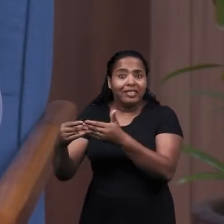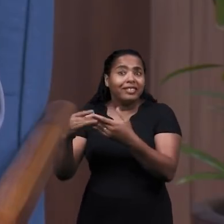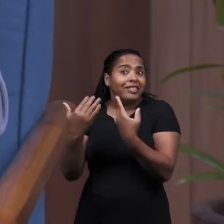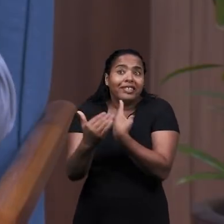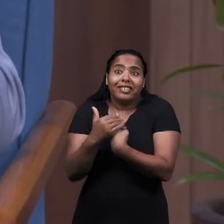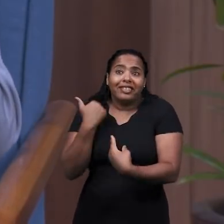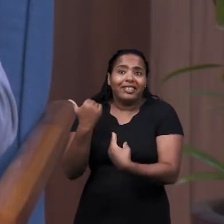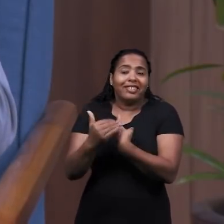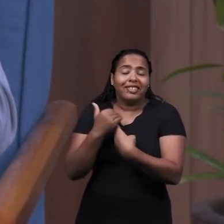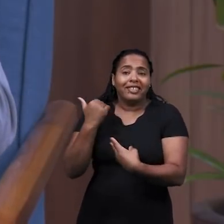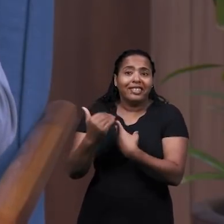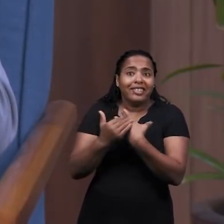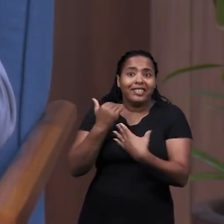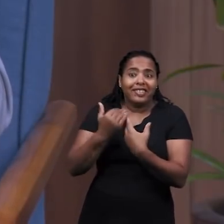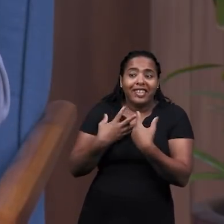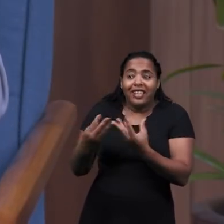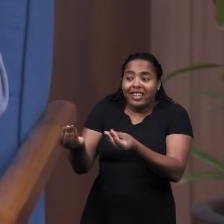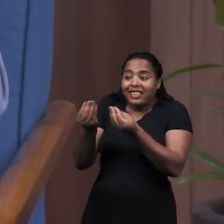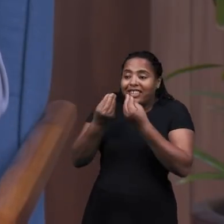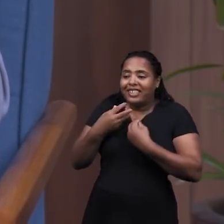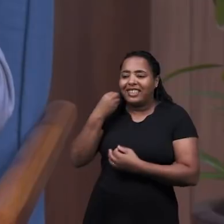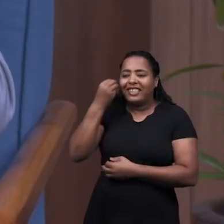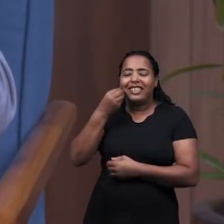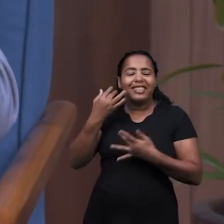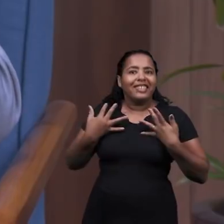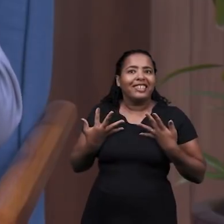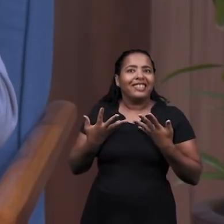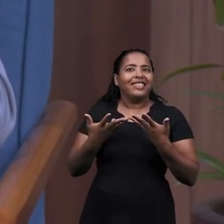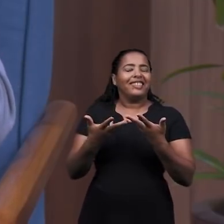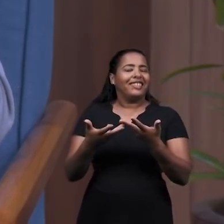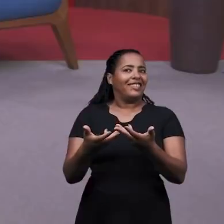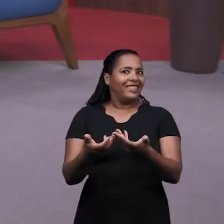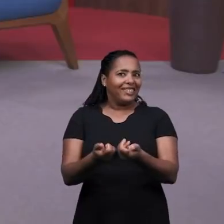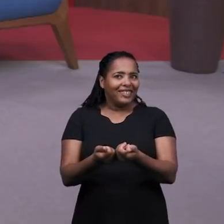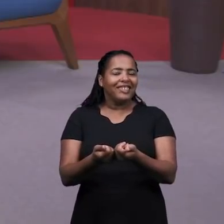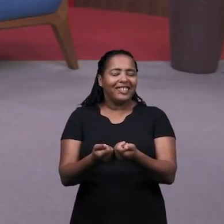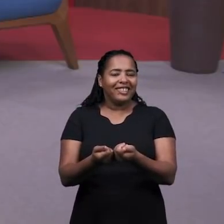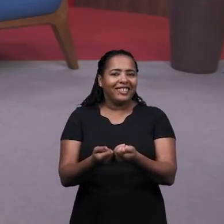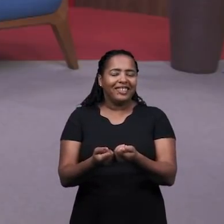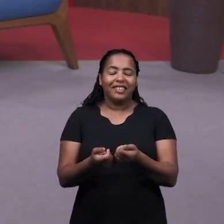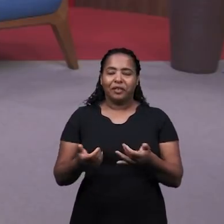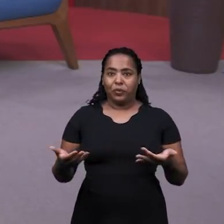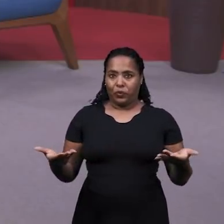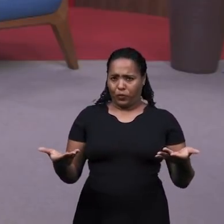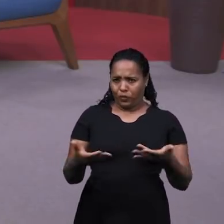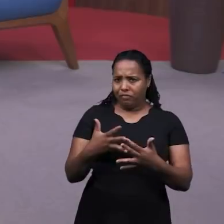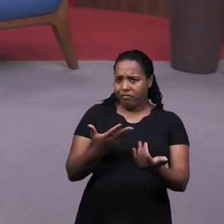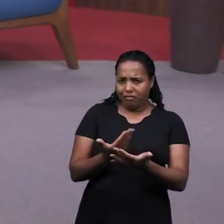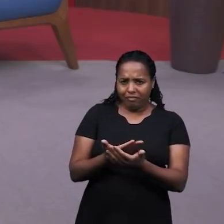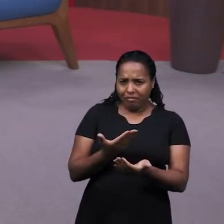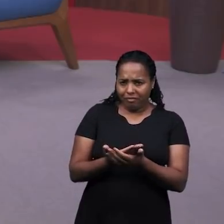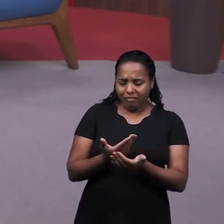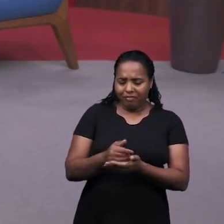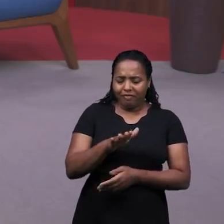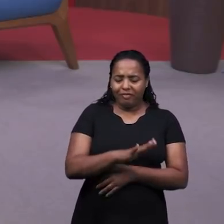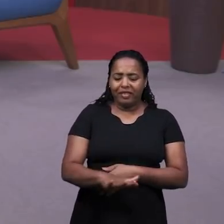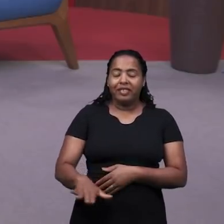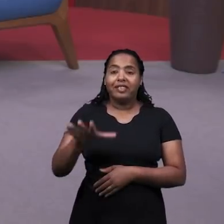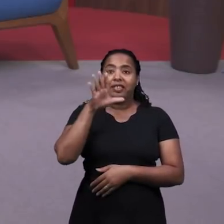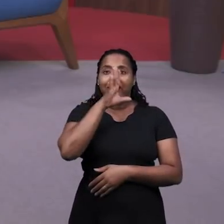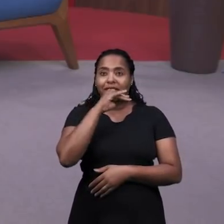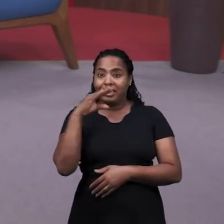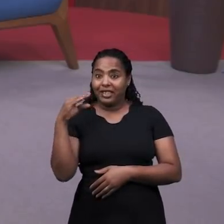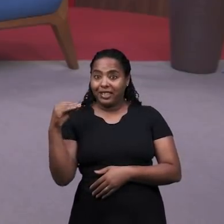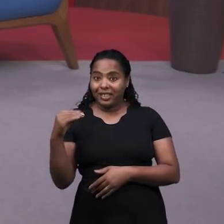orienta e nos leva a viver experiências maravilhosas. Hoje, na aula para as crianças intermediárias e